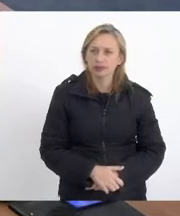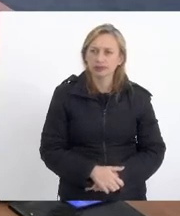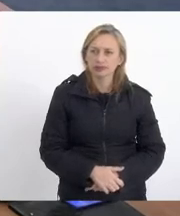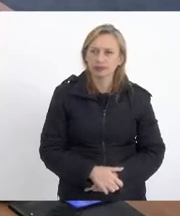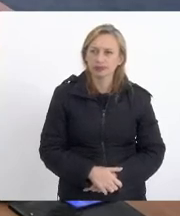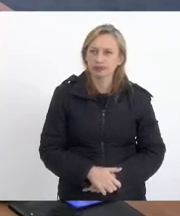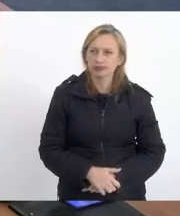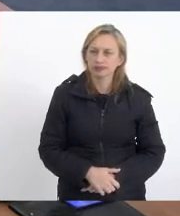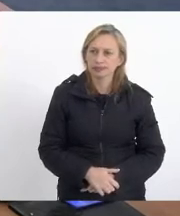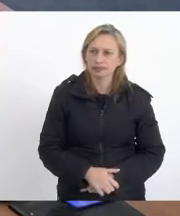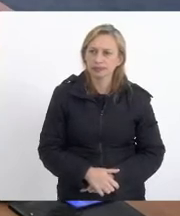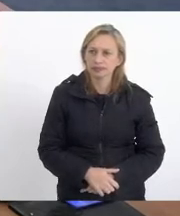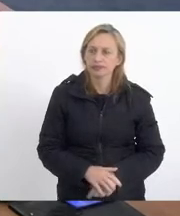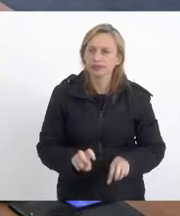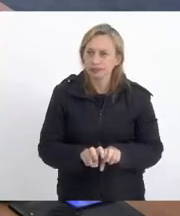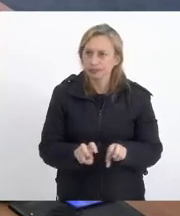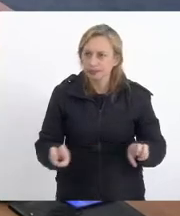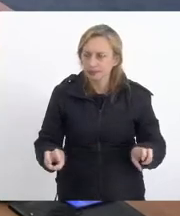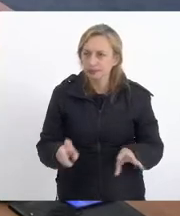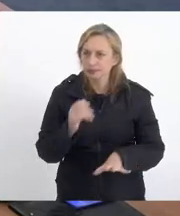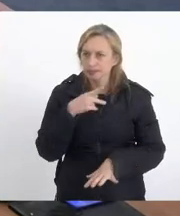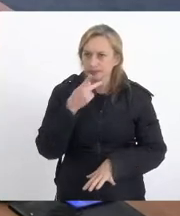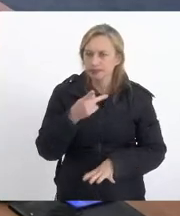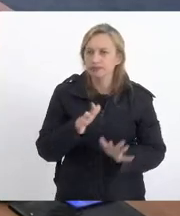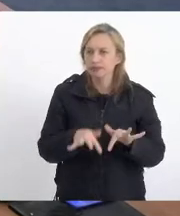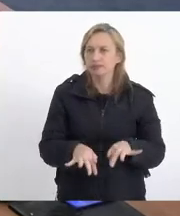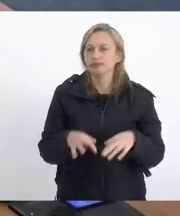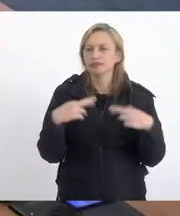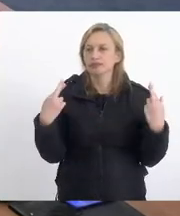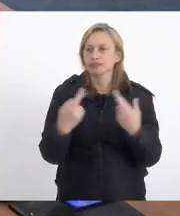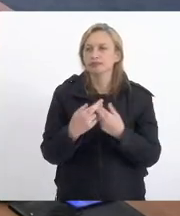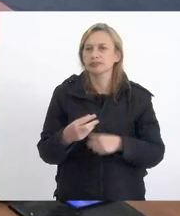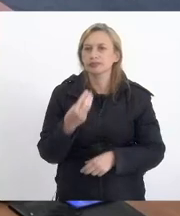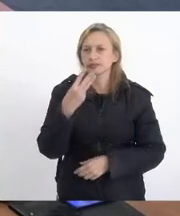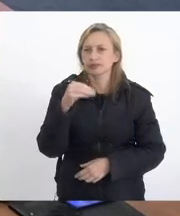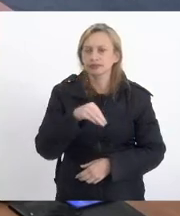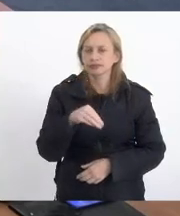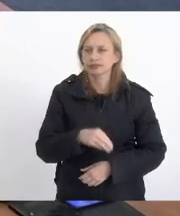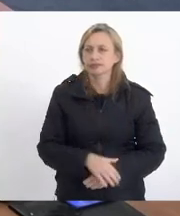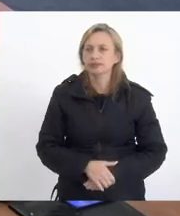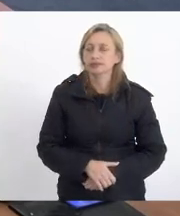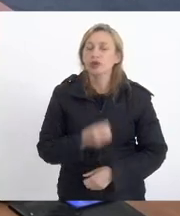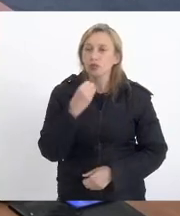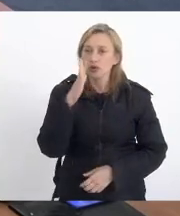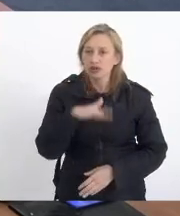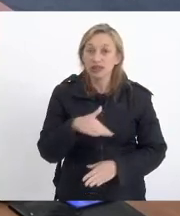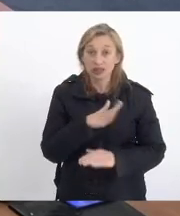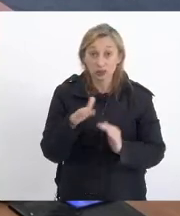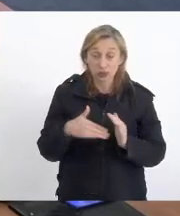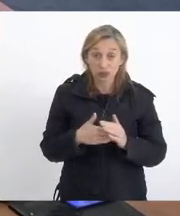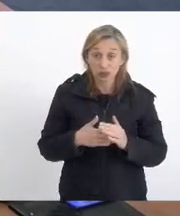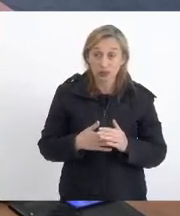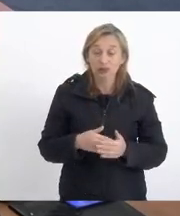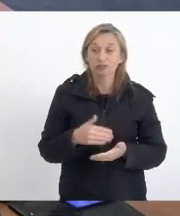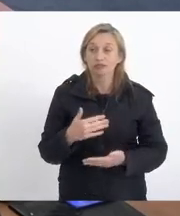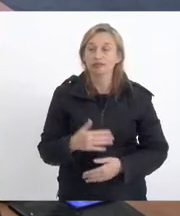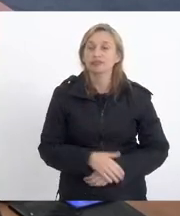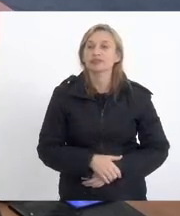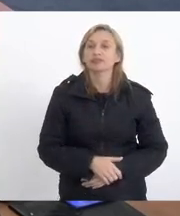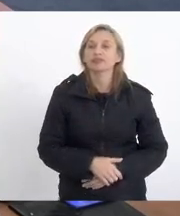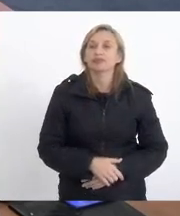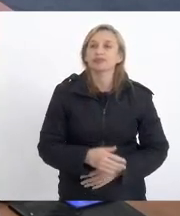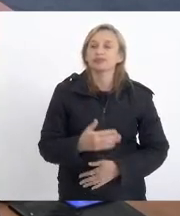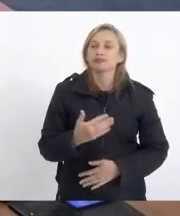Depois eu passo a palavra à mesa e encerramos a audiência. Por favor, André, 3 minutos. Boa tarde a todos, cumprimento ao presidente